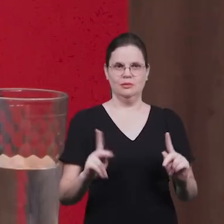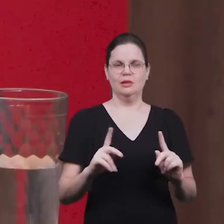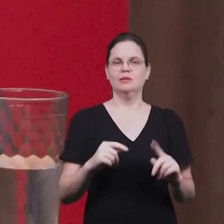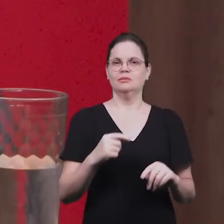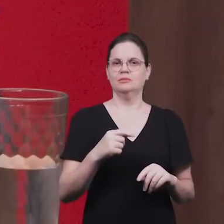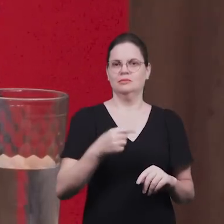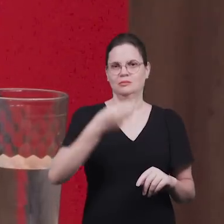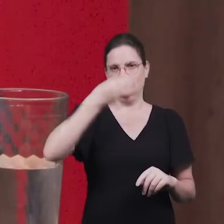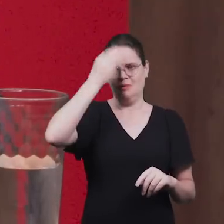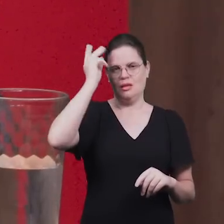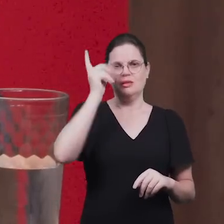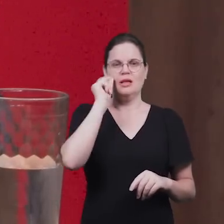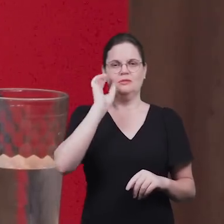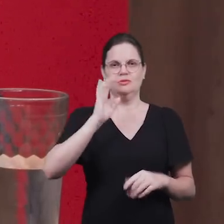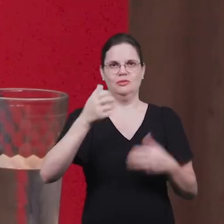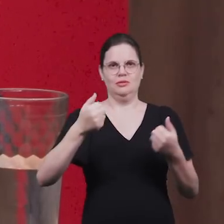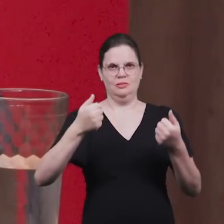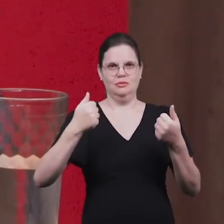que o Marcelo,